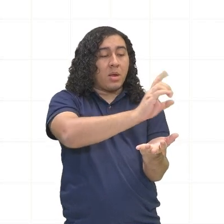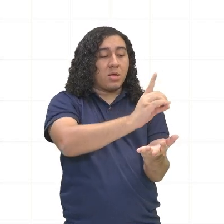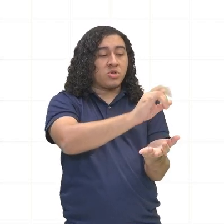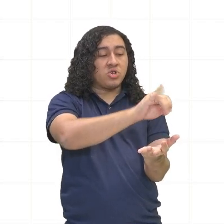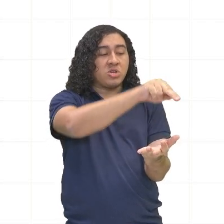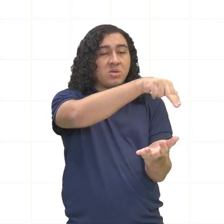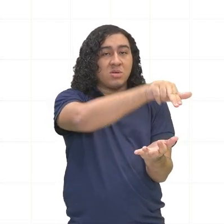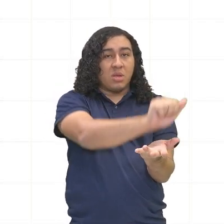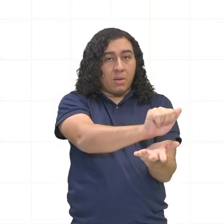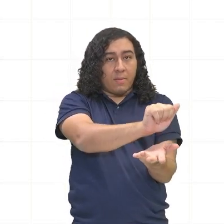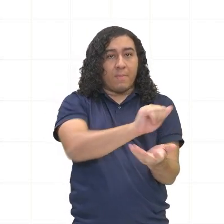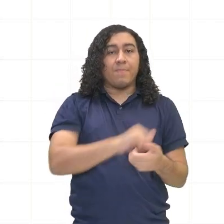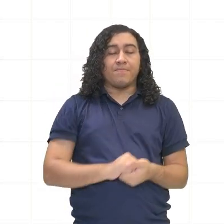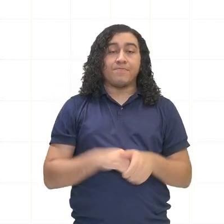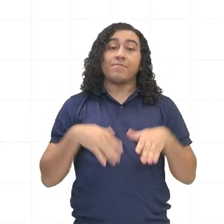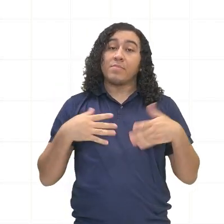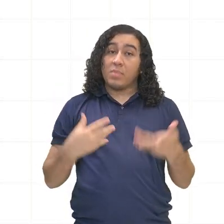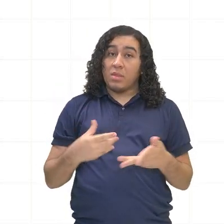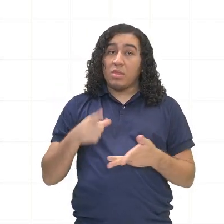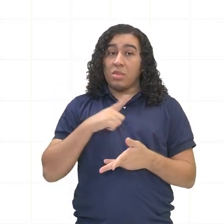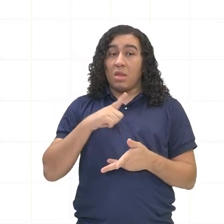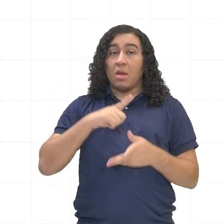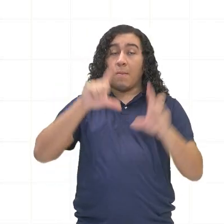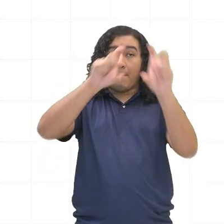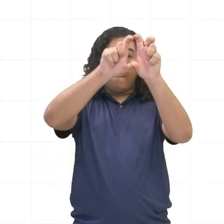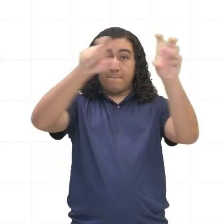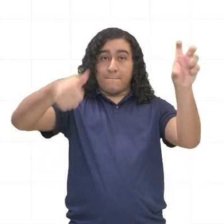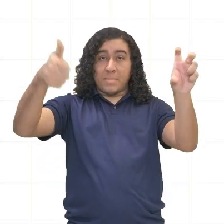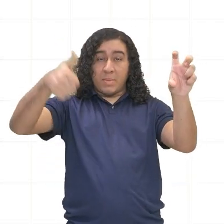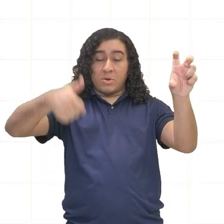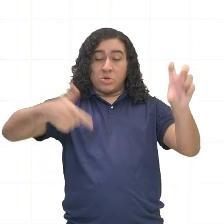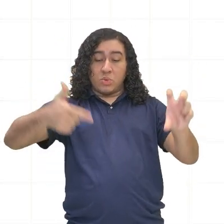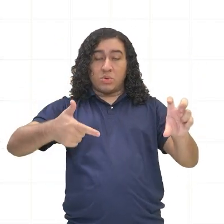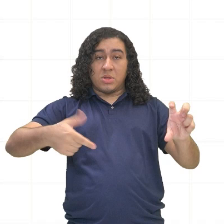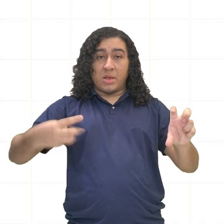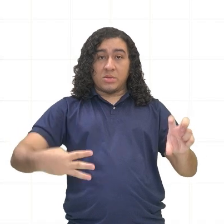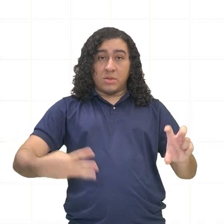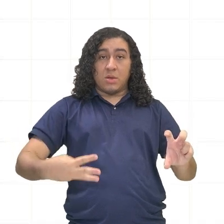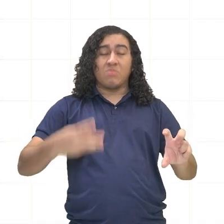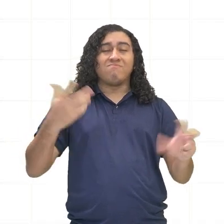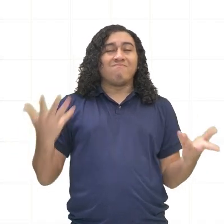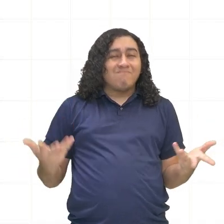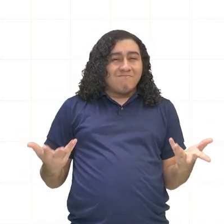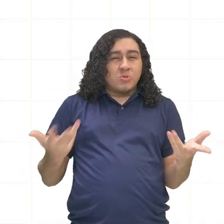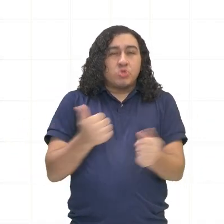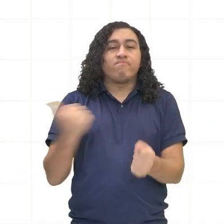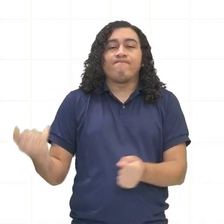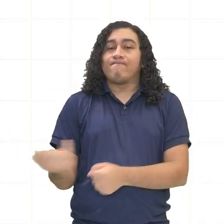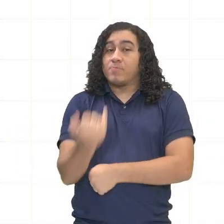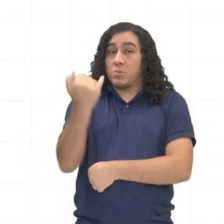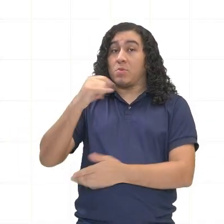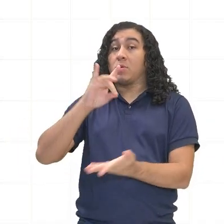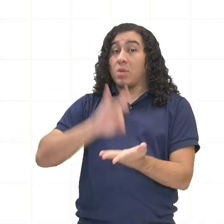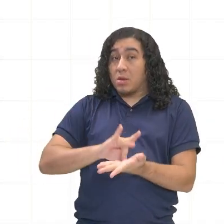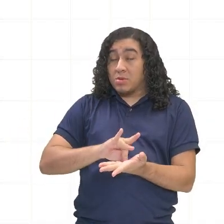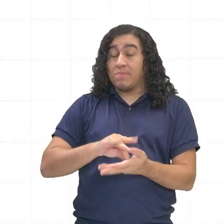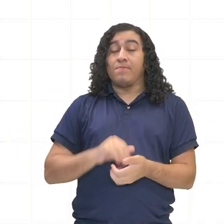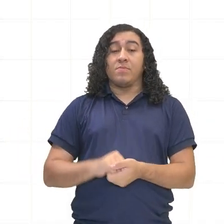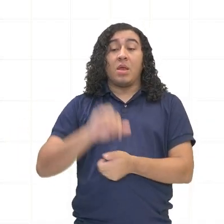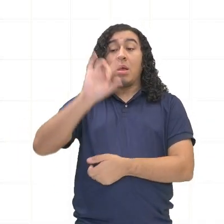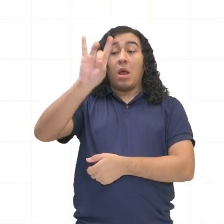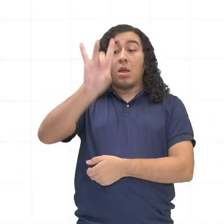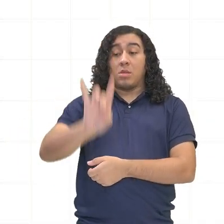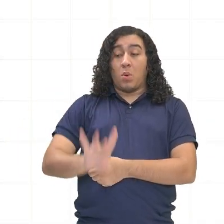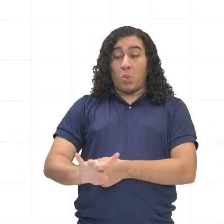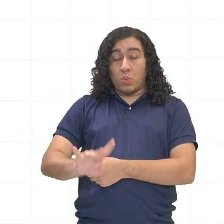né, importantíssimos para a compreensão do mundo e que cada um apresenta